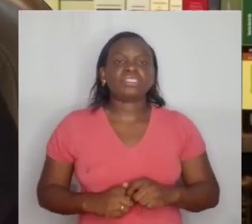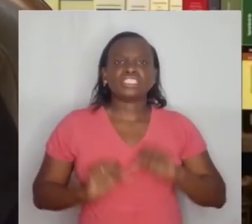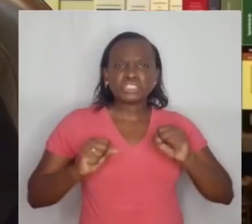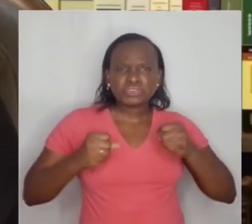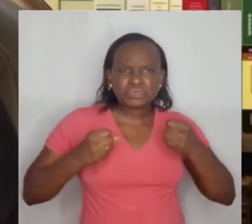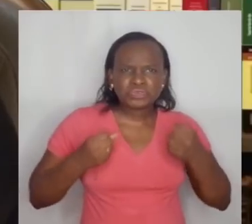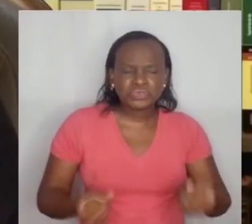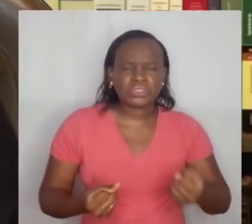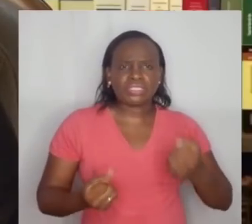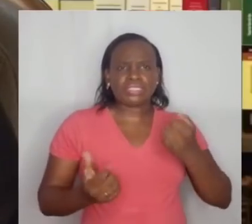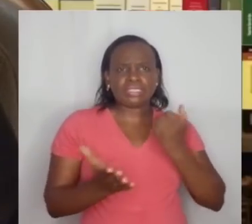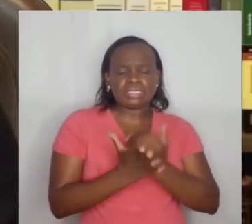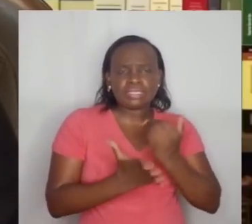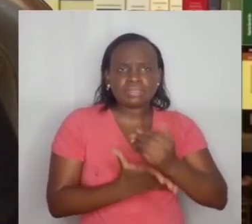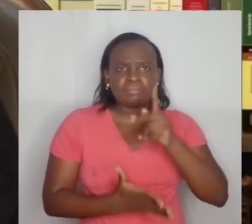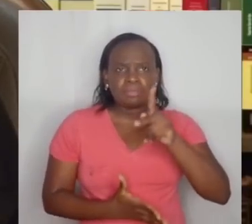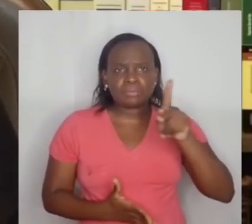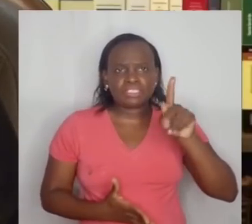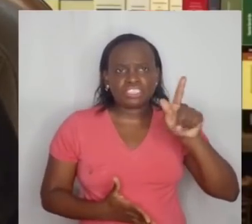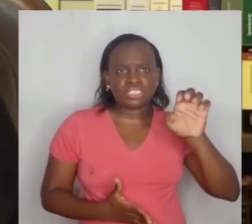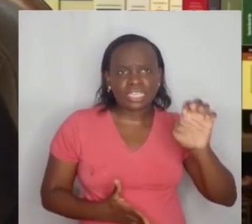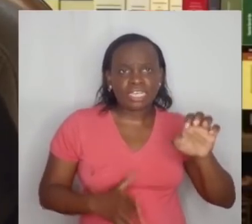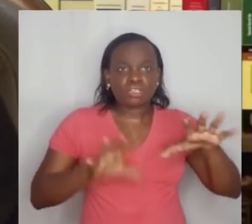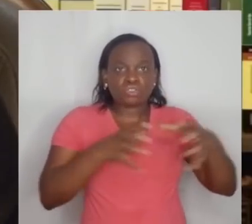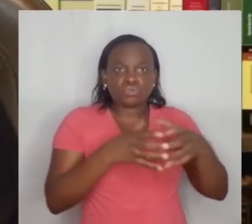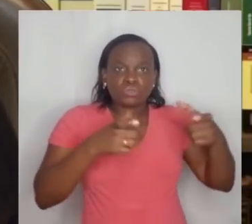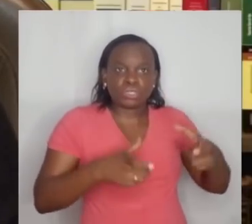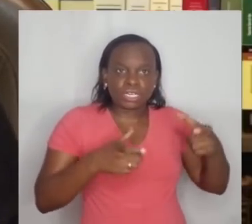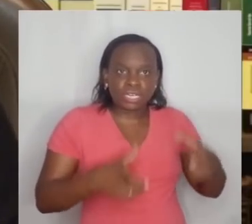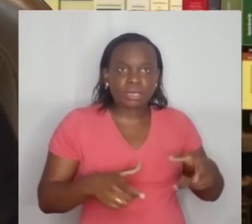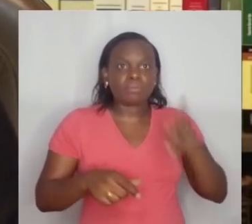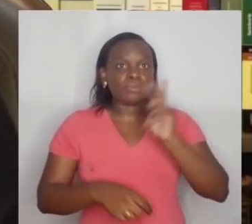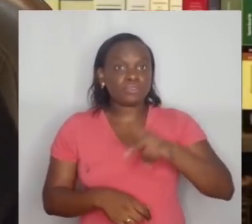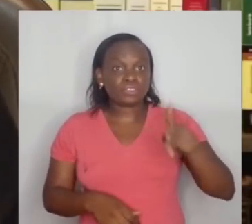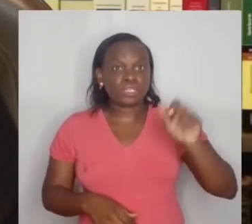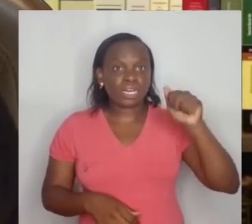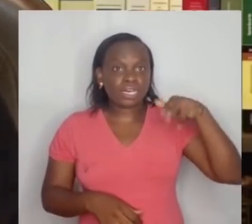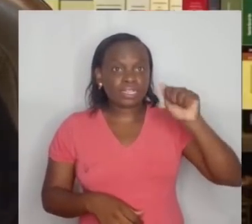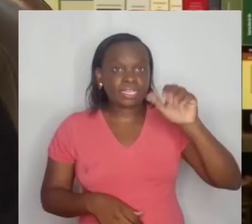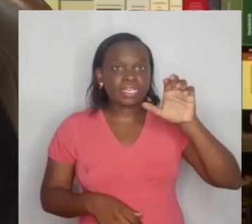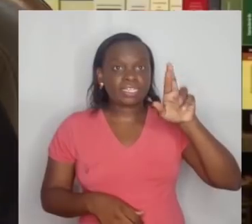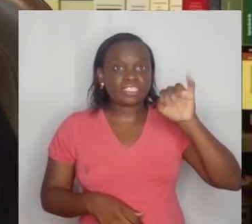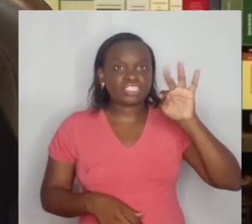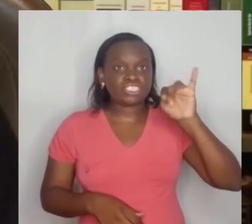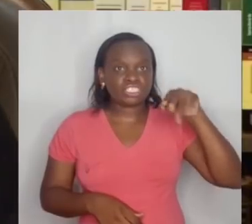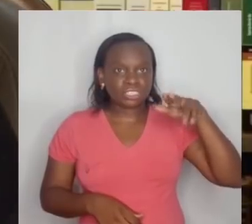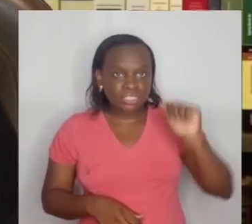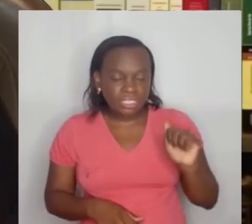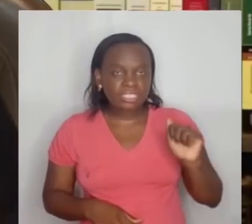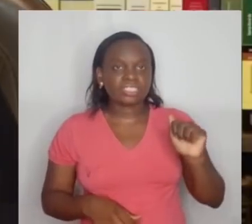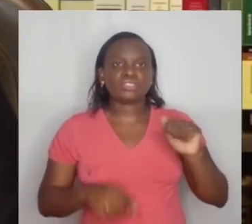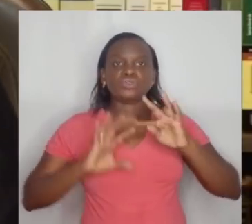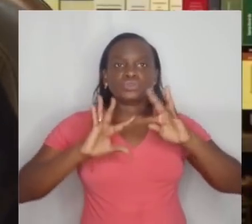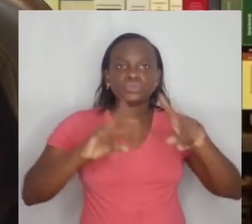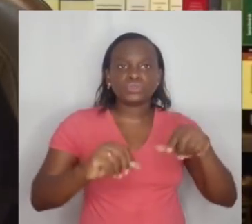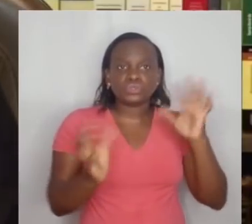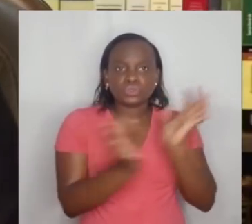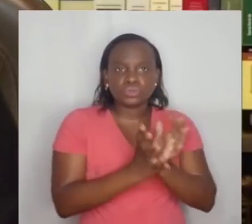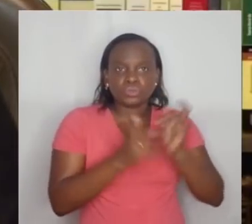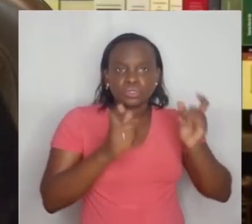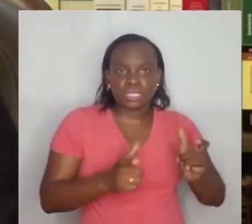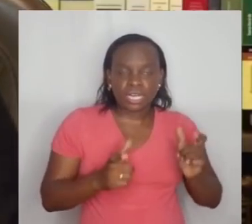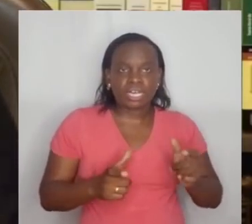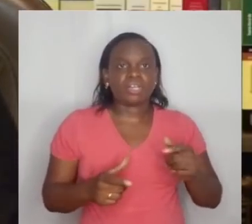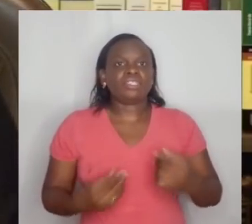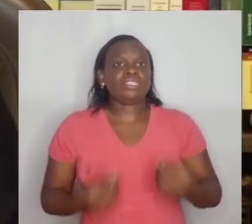O esforço incansável dos PPGs, da equipe local, da professora Ana Cristina Mignot e toda a